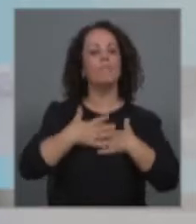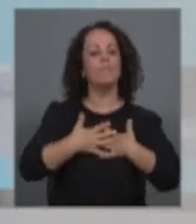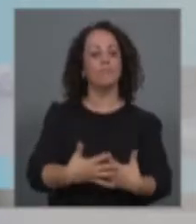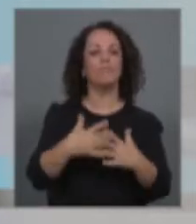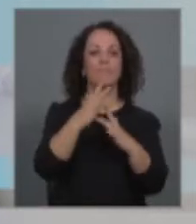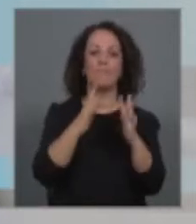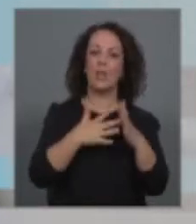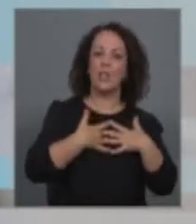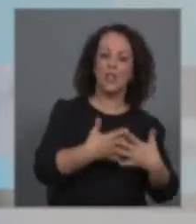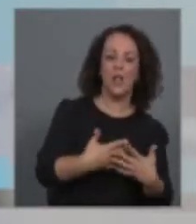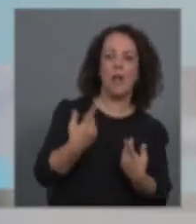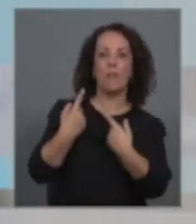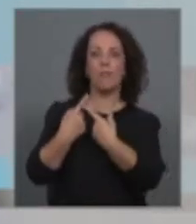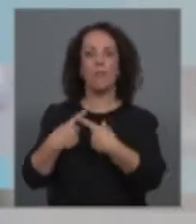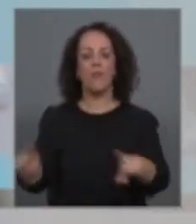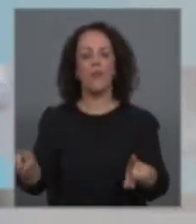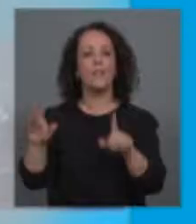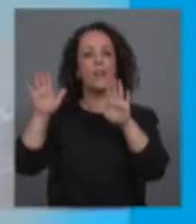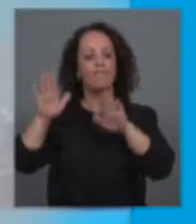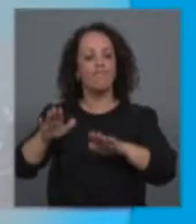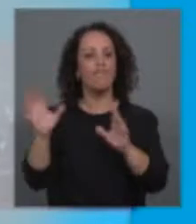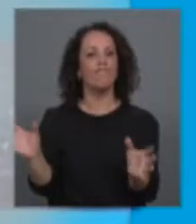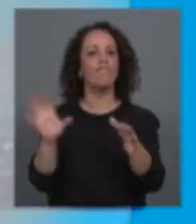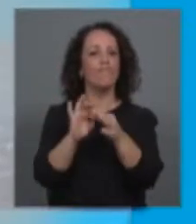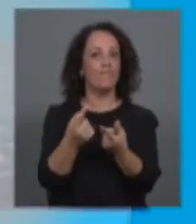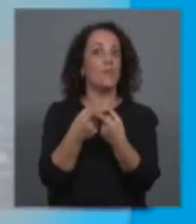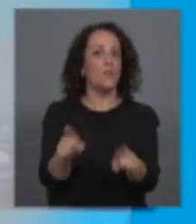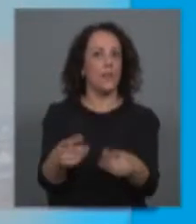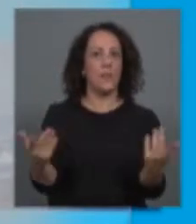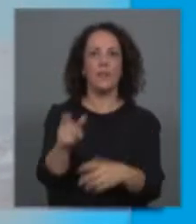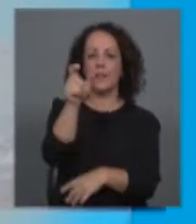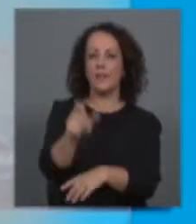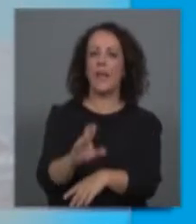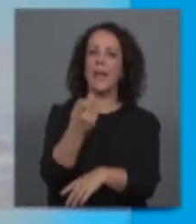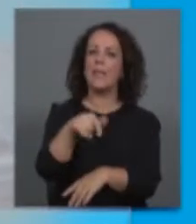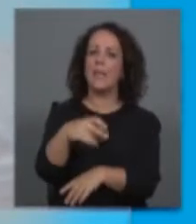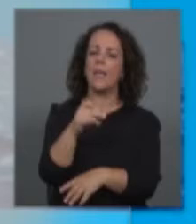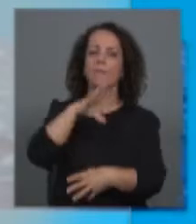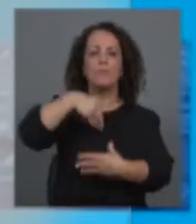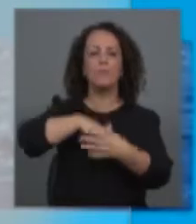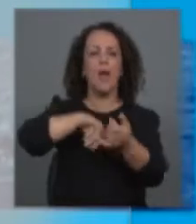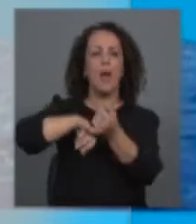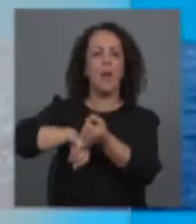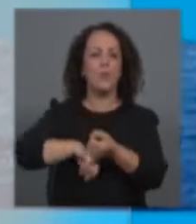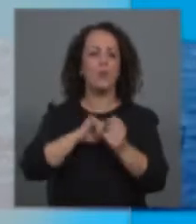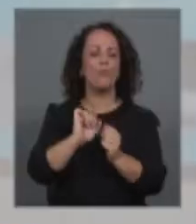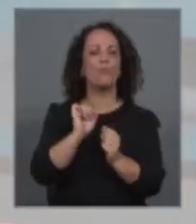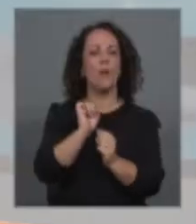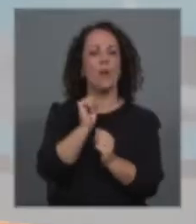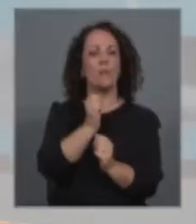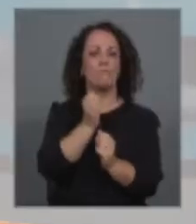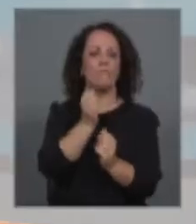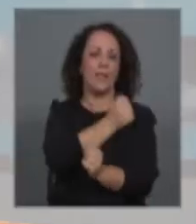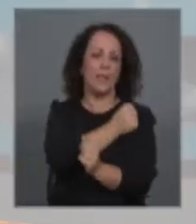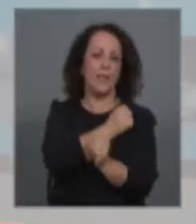Está connosco Catarina Martins Betancourt, da Fundação Ajuda à Igreja que Sofre. Olá, boa tarde. Catarina, obrigado por estar aqui uma vez mais na nossa